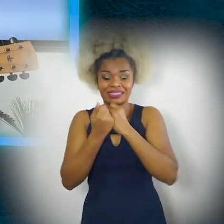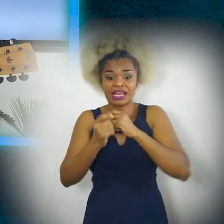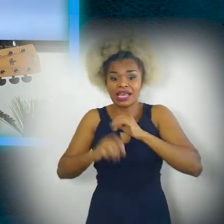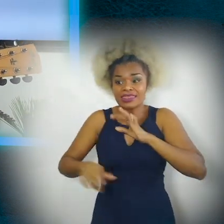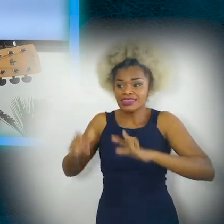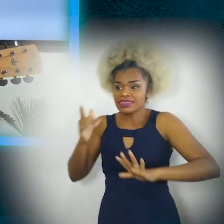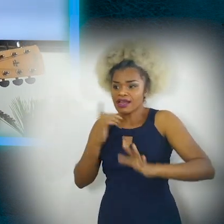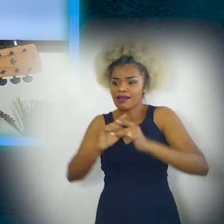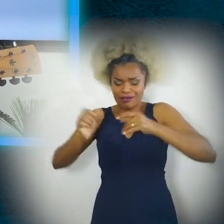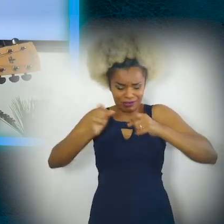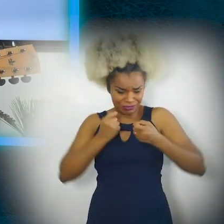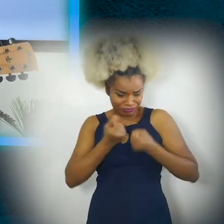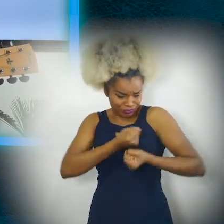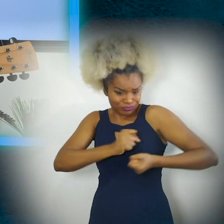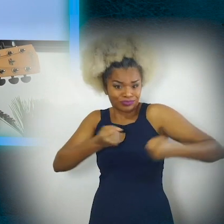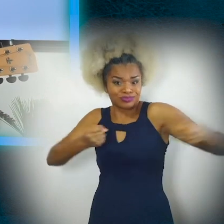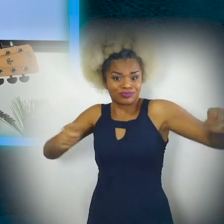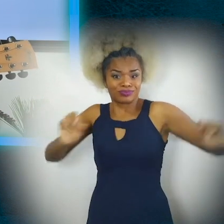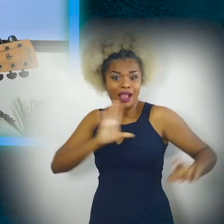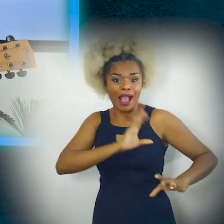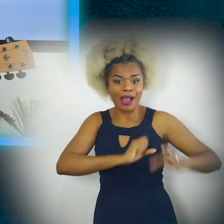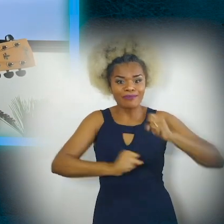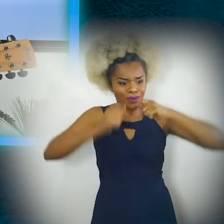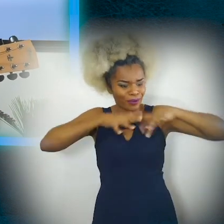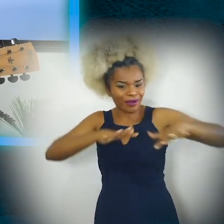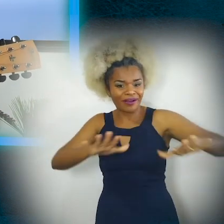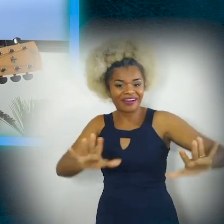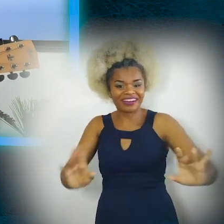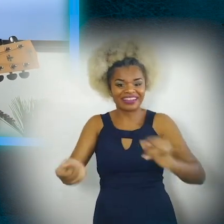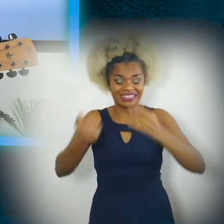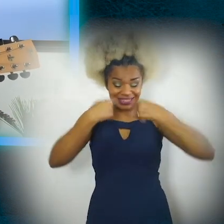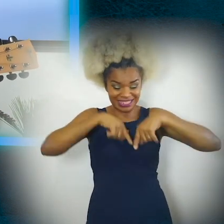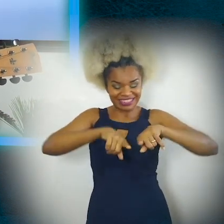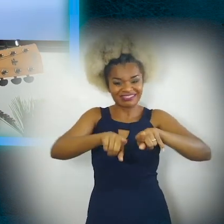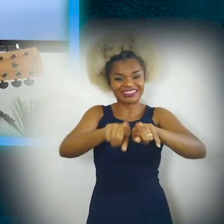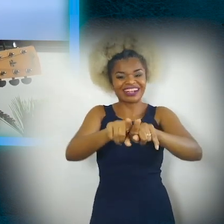invencível expande o amor e